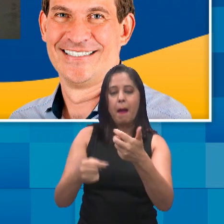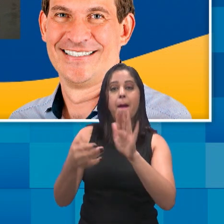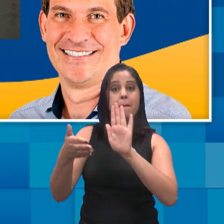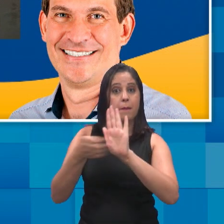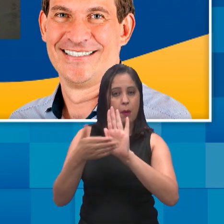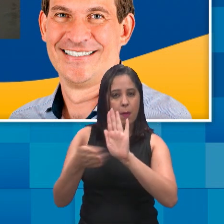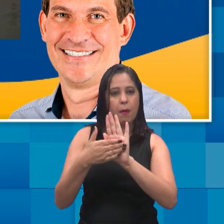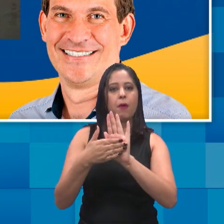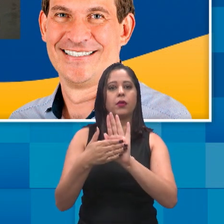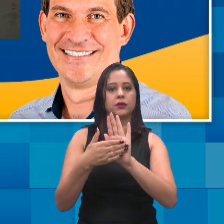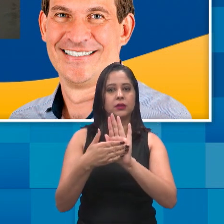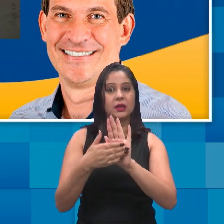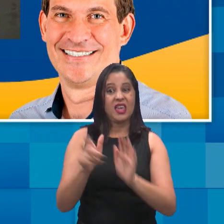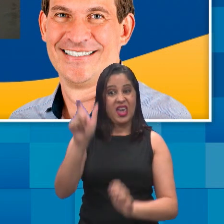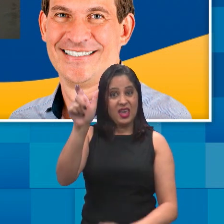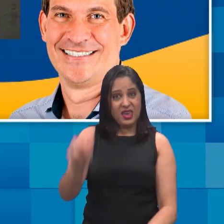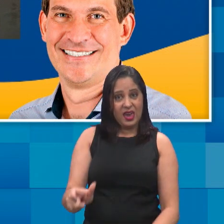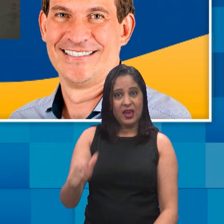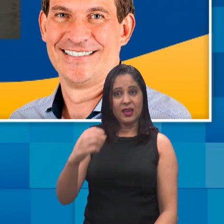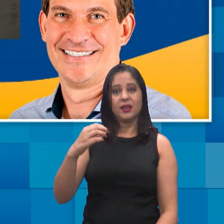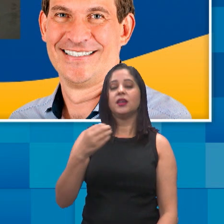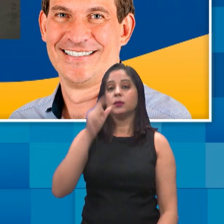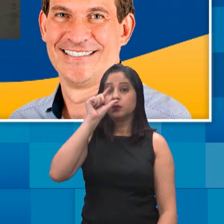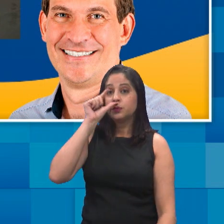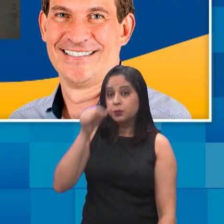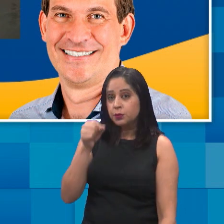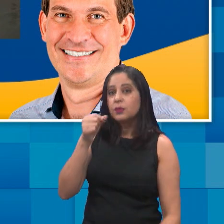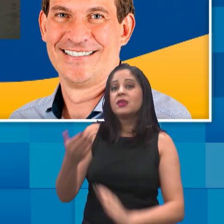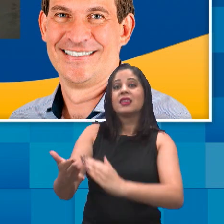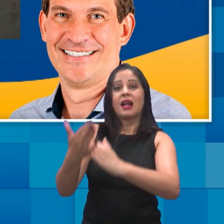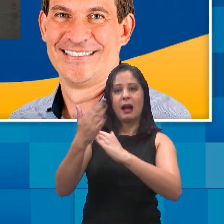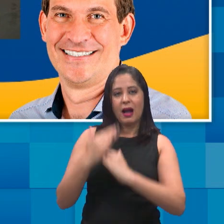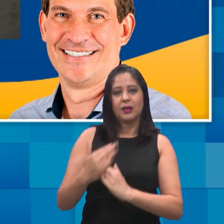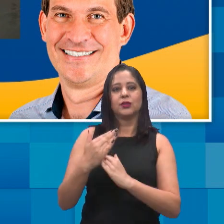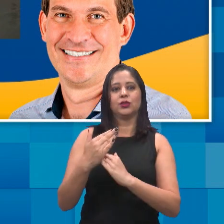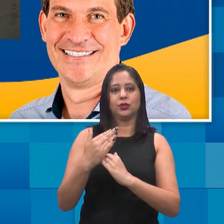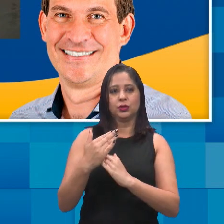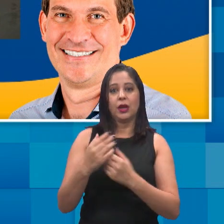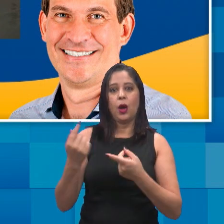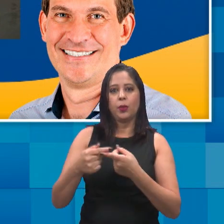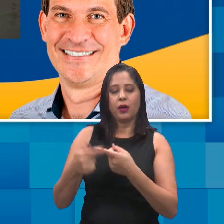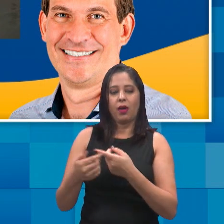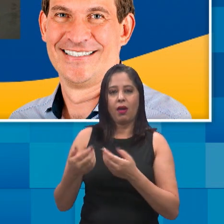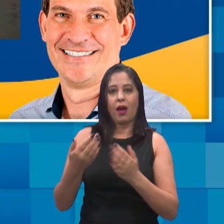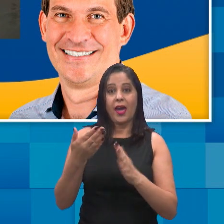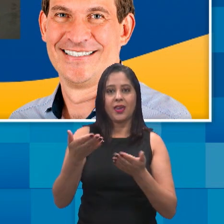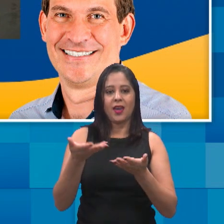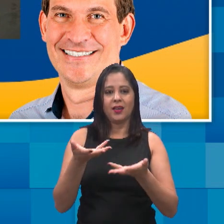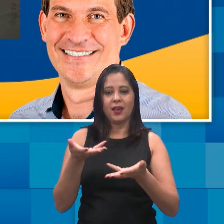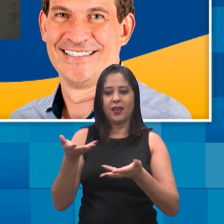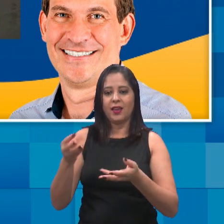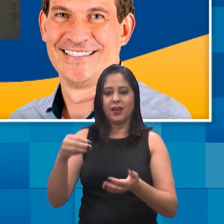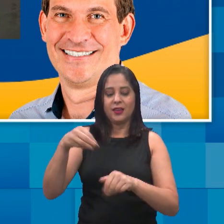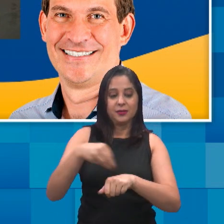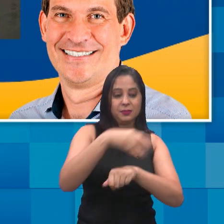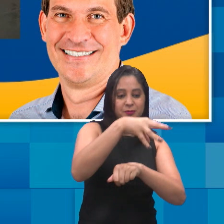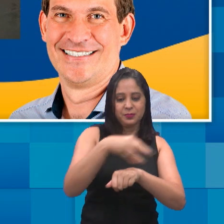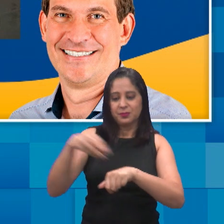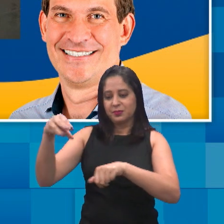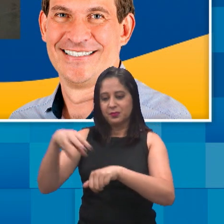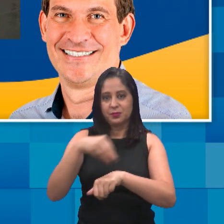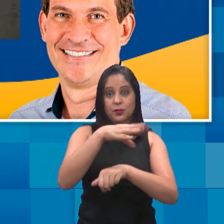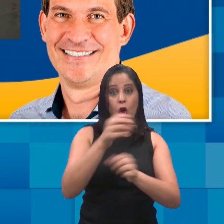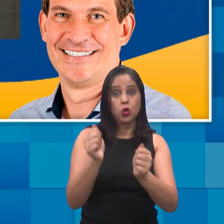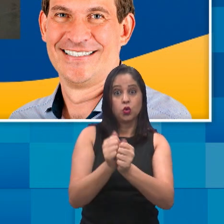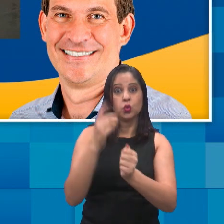tínhamos, e o Cury também nos ajudou fazendo a interlocução com outros deputados e